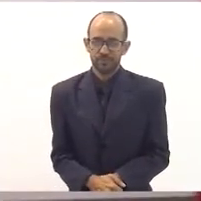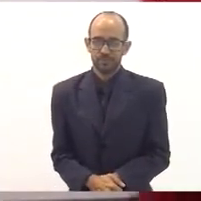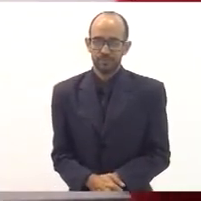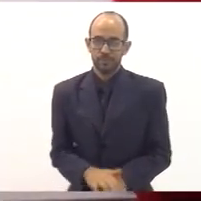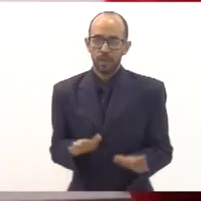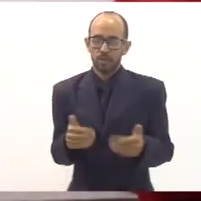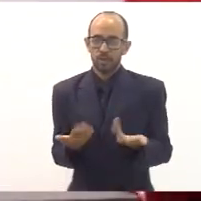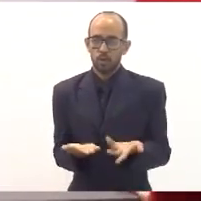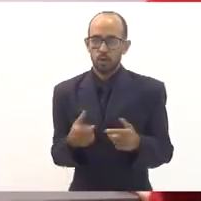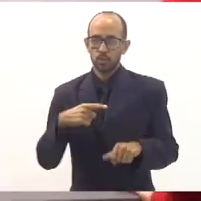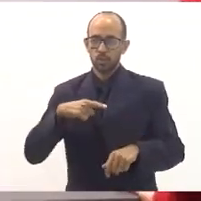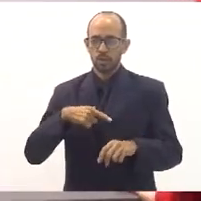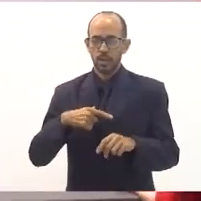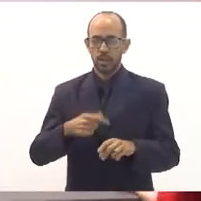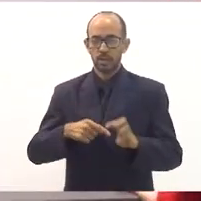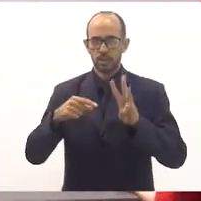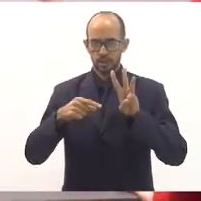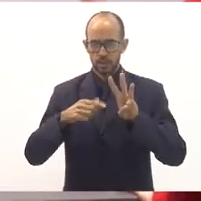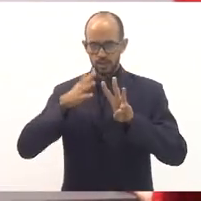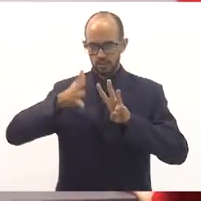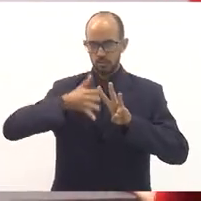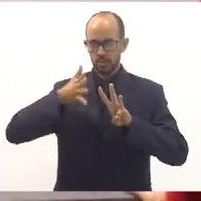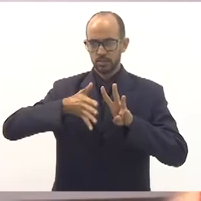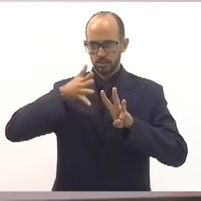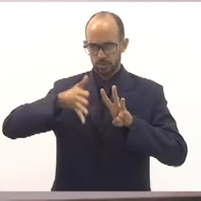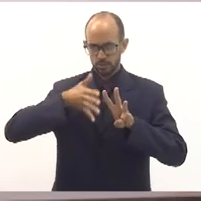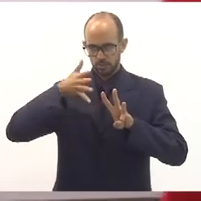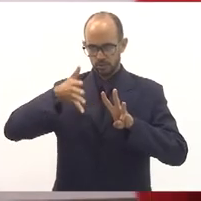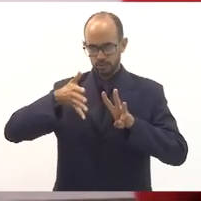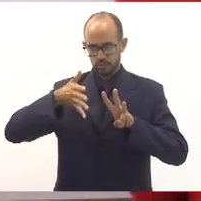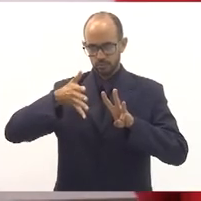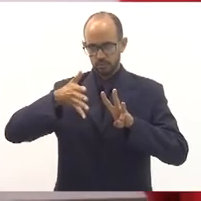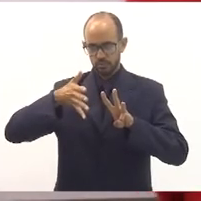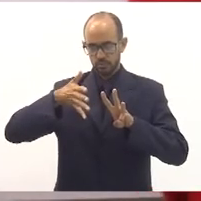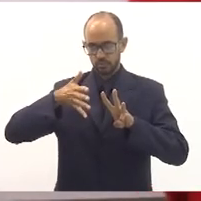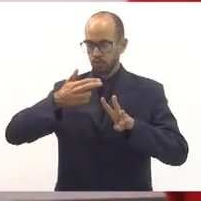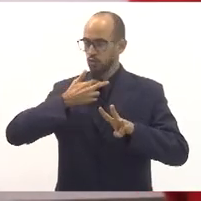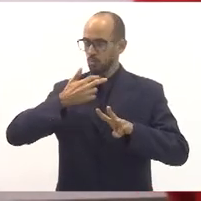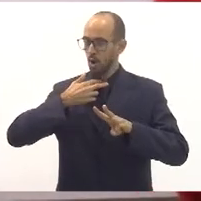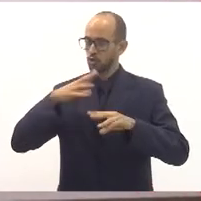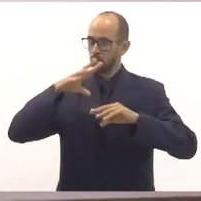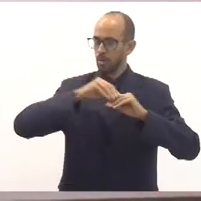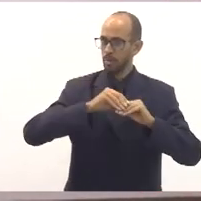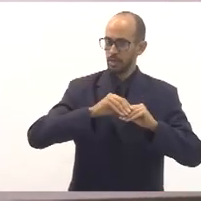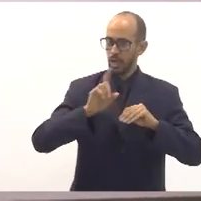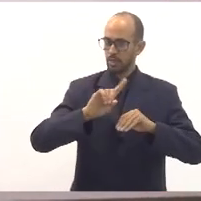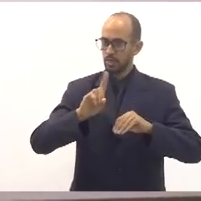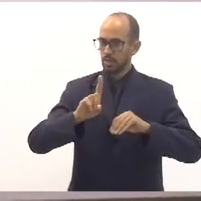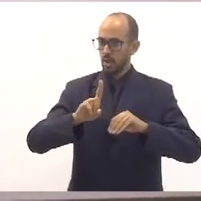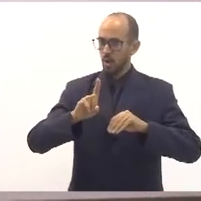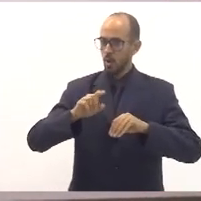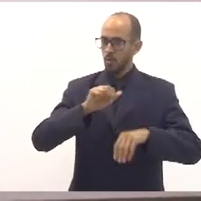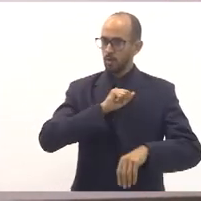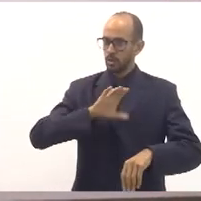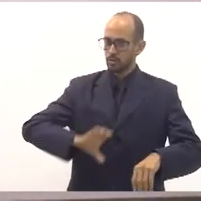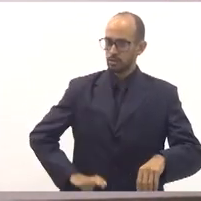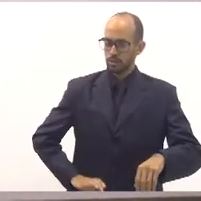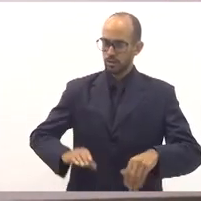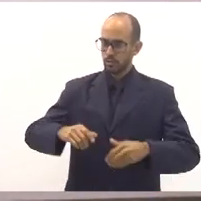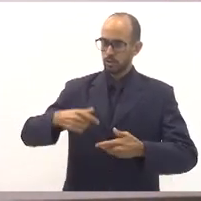olha pessoal temos mais três mais três não vai me adiantar mais que já estourou o tempo aqui o Andressa tá no meu pé